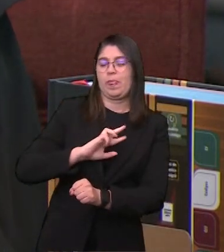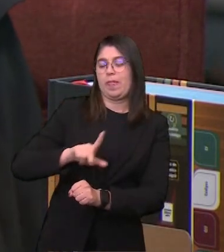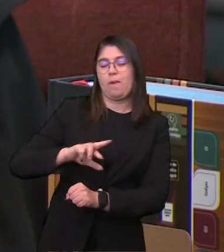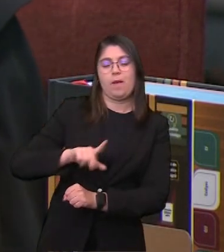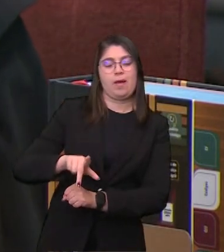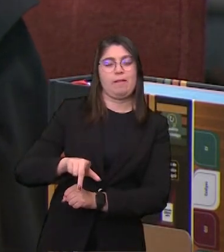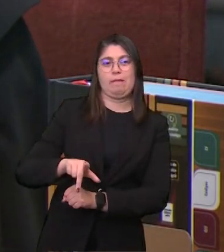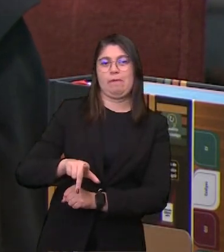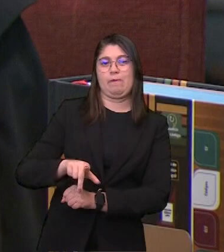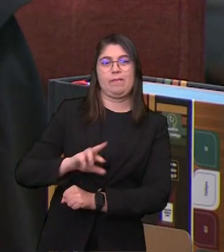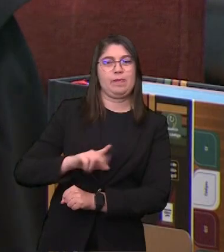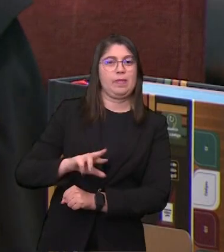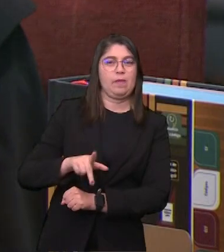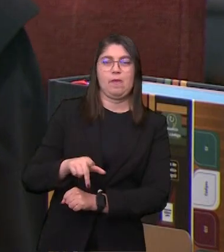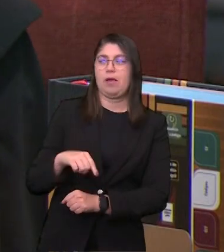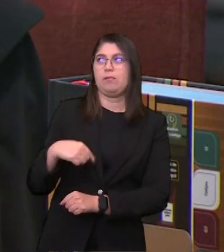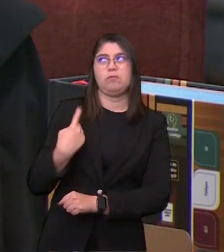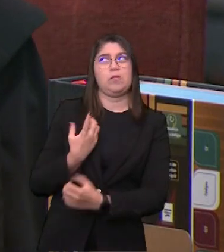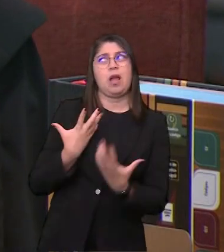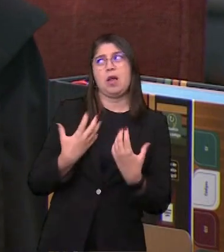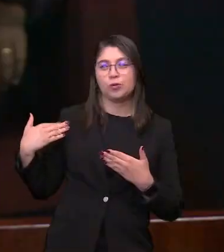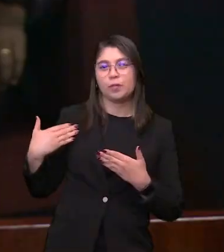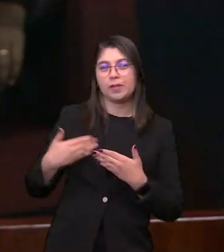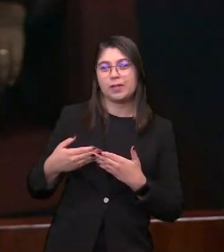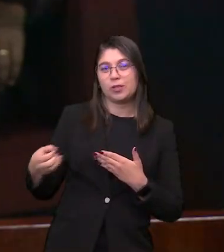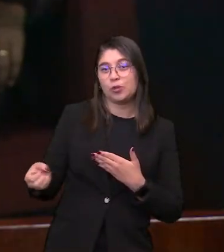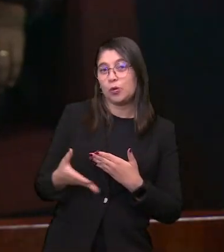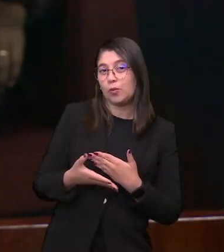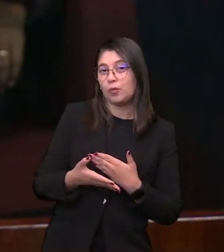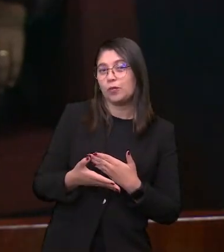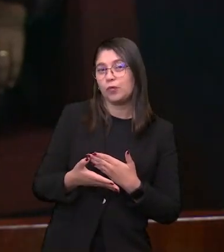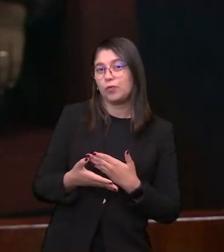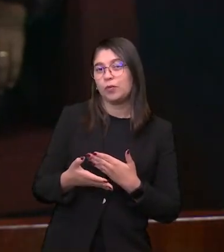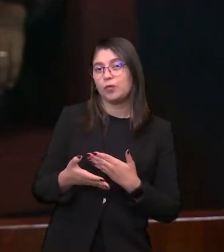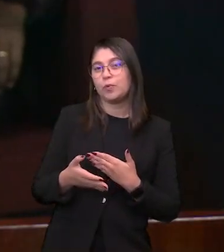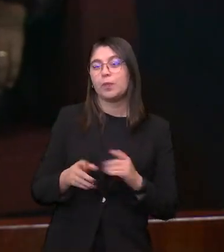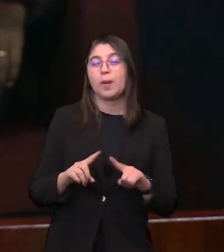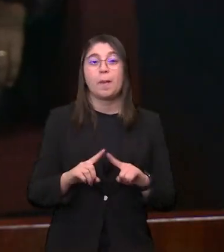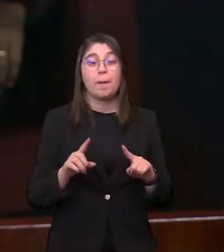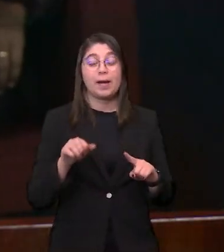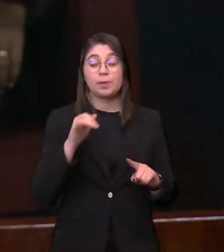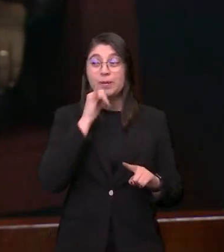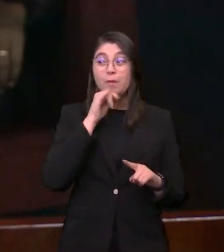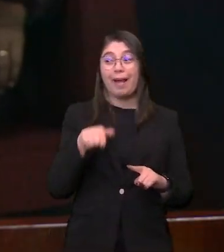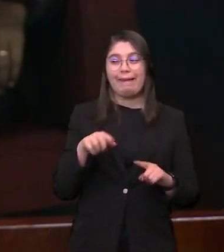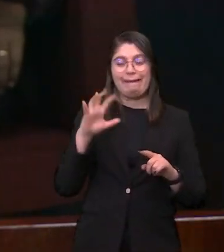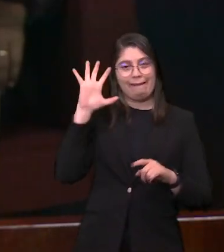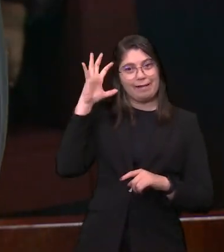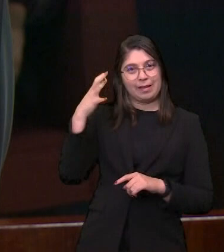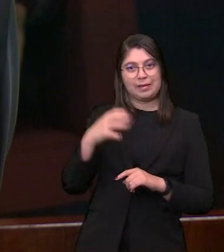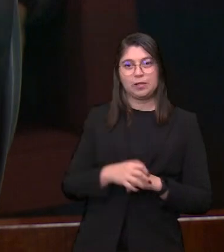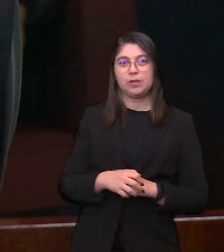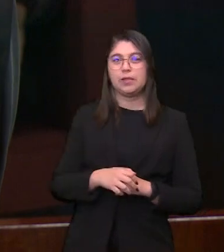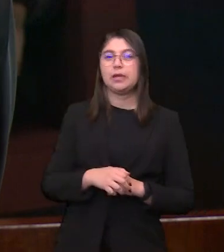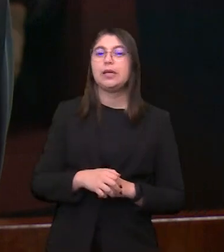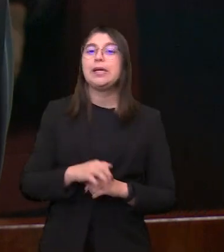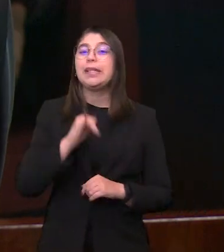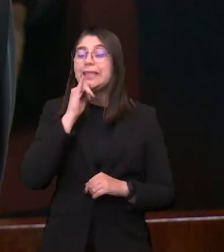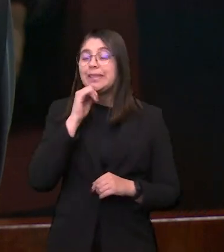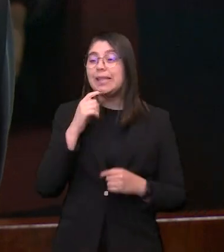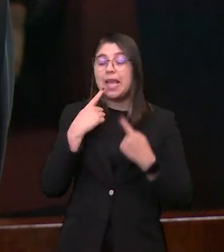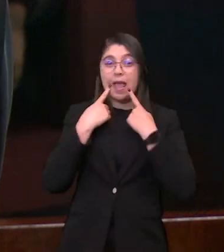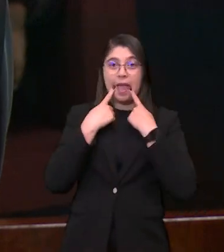não pode nós temos adotado que isto não pode acontecer se nós dissermos que por via de reclamação pode se